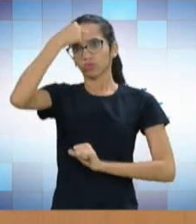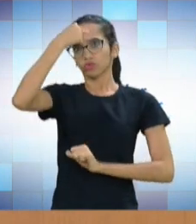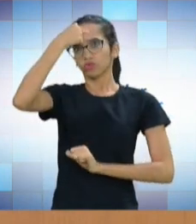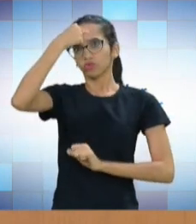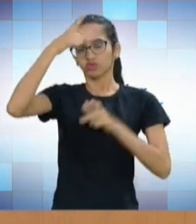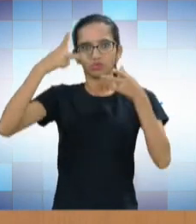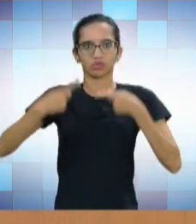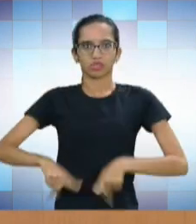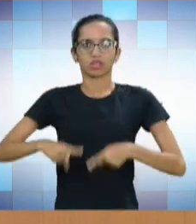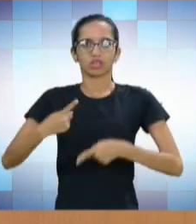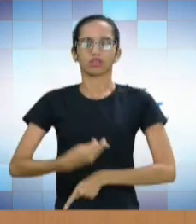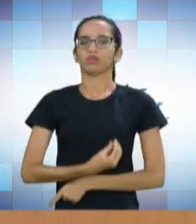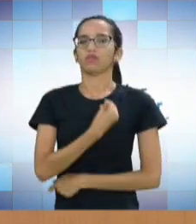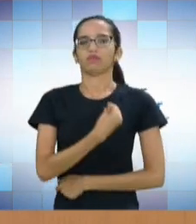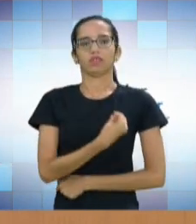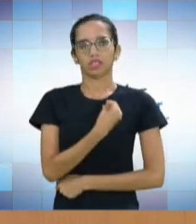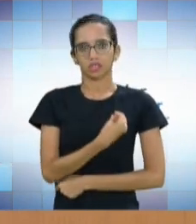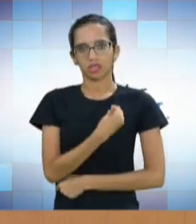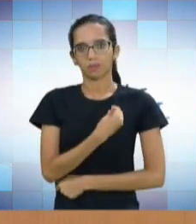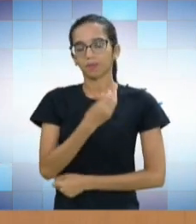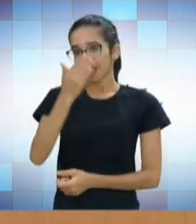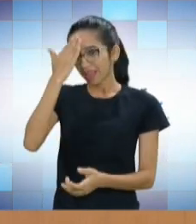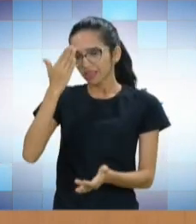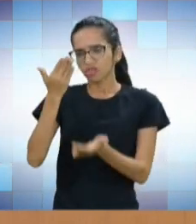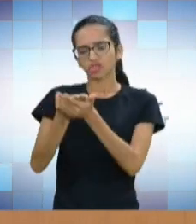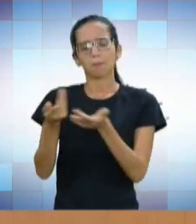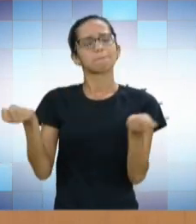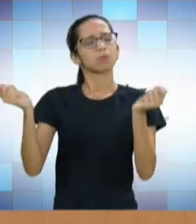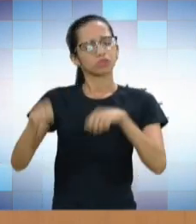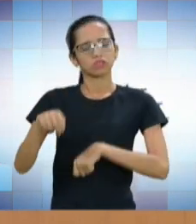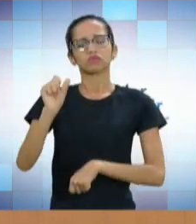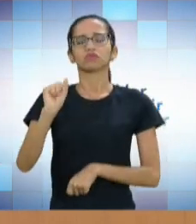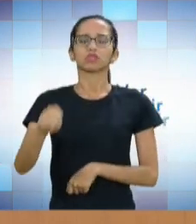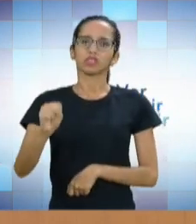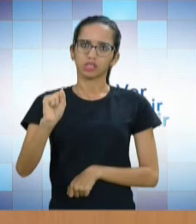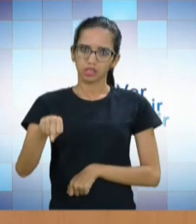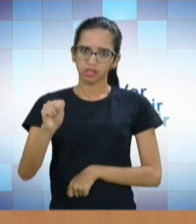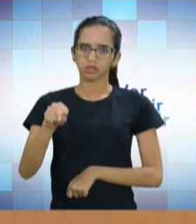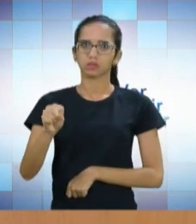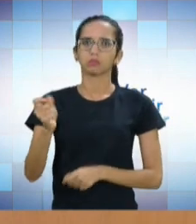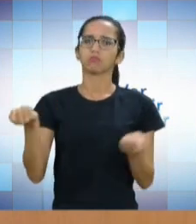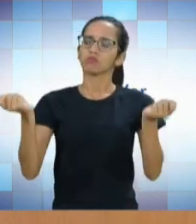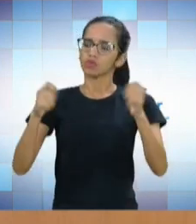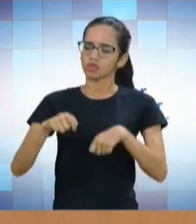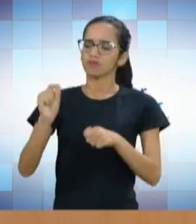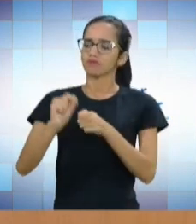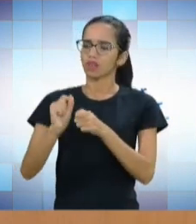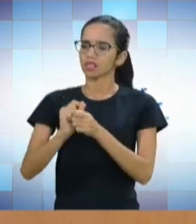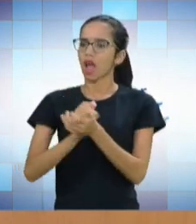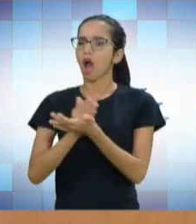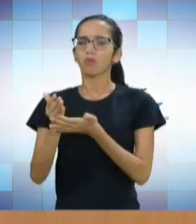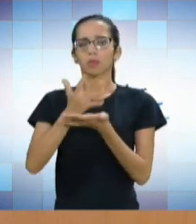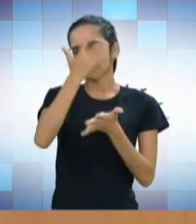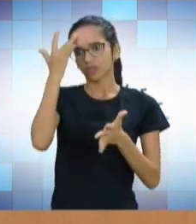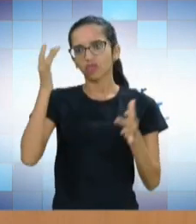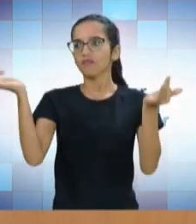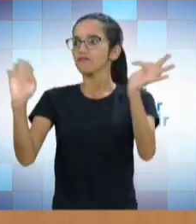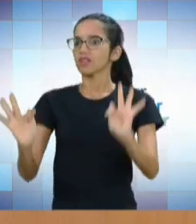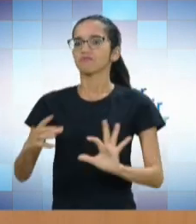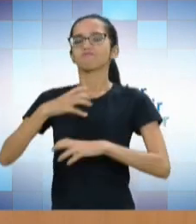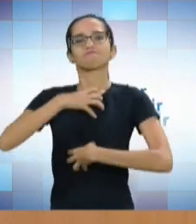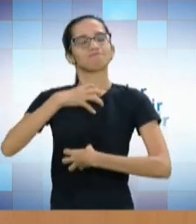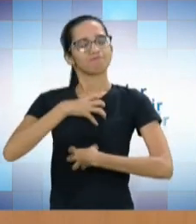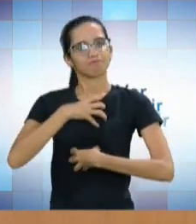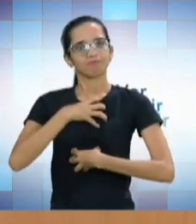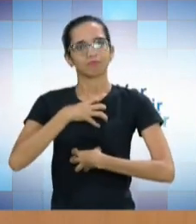ideologia de vida acreditarmos que somos capazes que podemos fazer alguém feliz